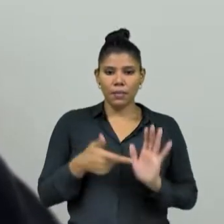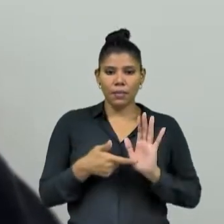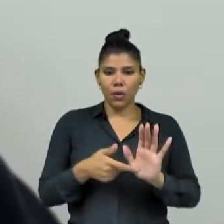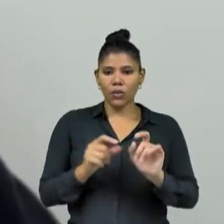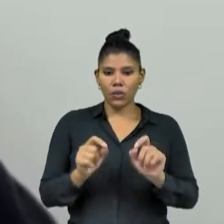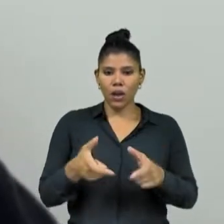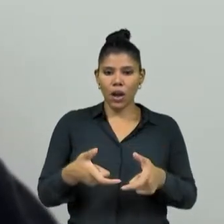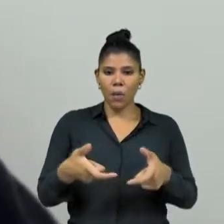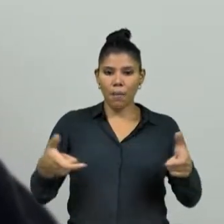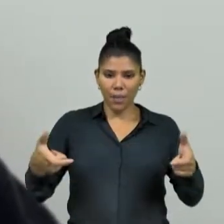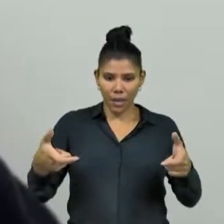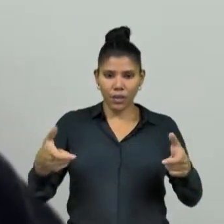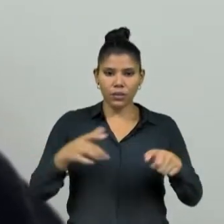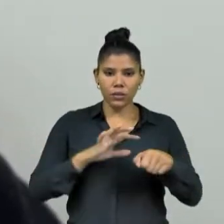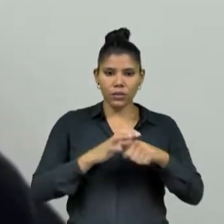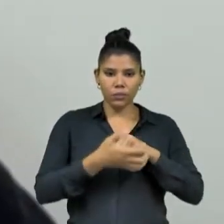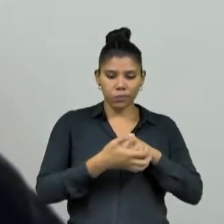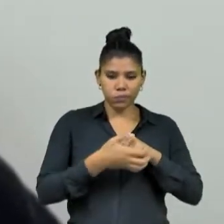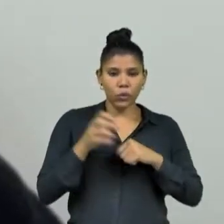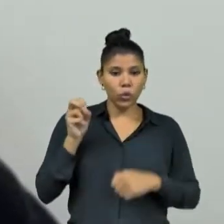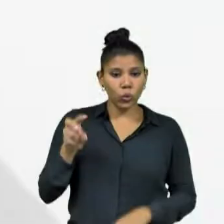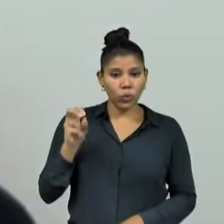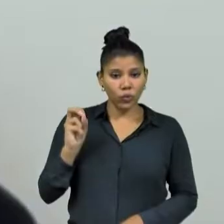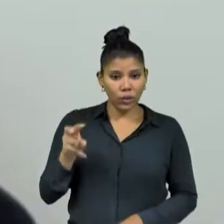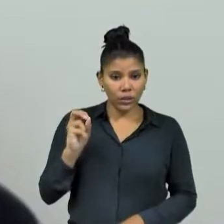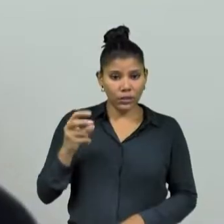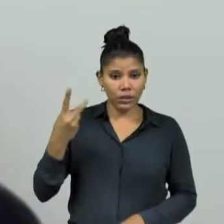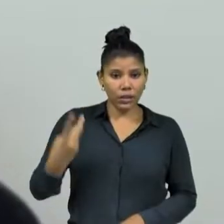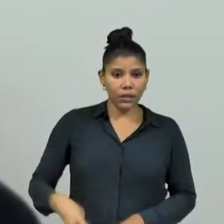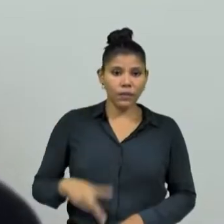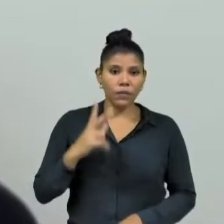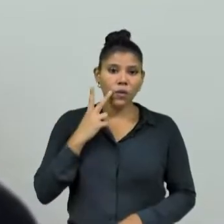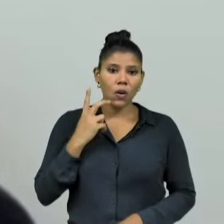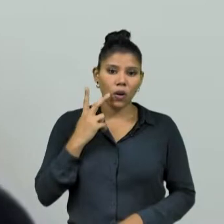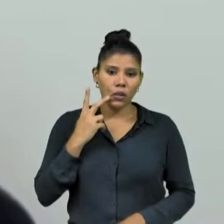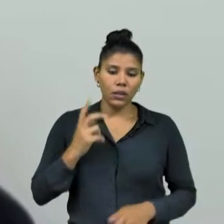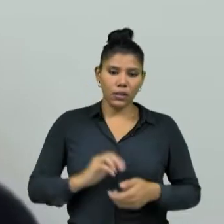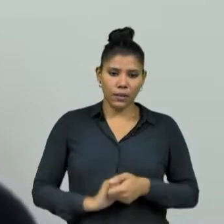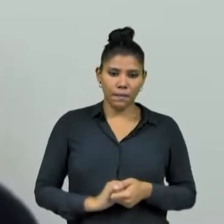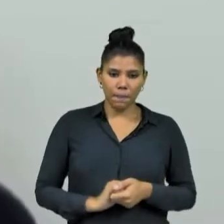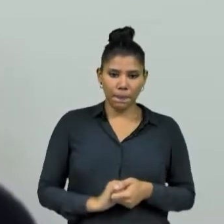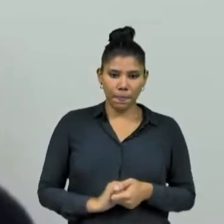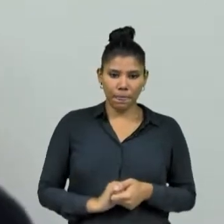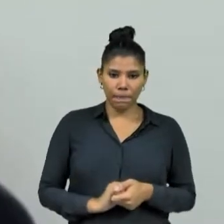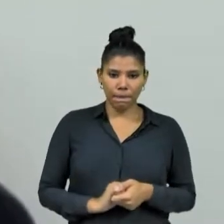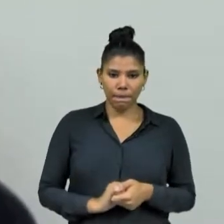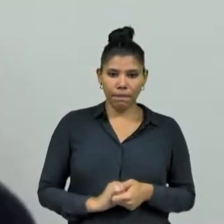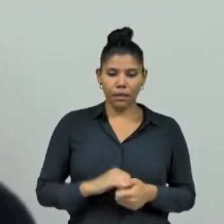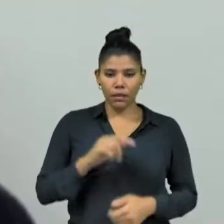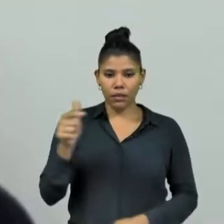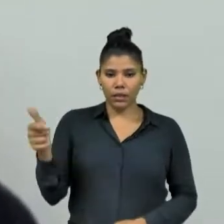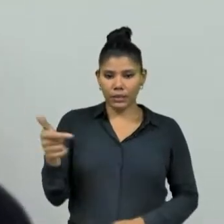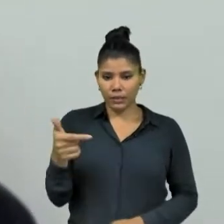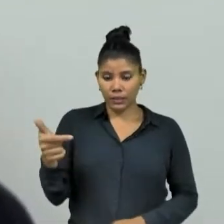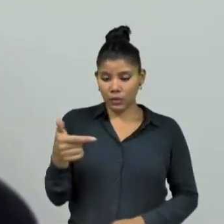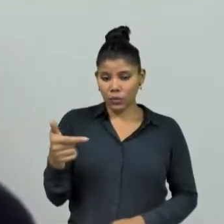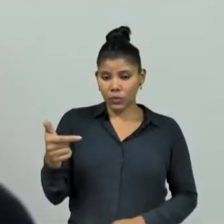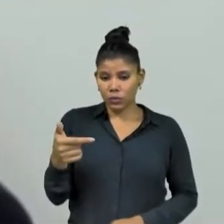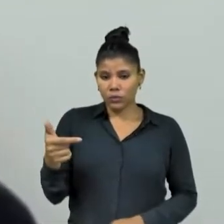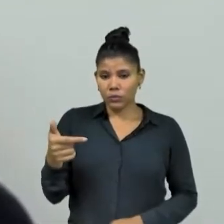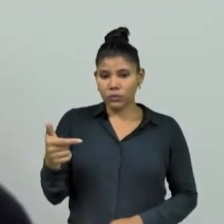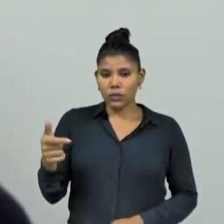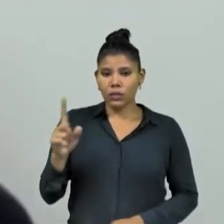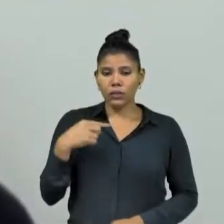das concentrações virais em Fortaleza, na segunda determinação consecutiva que nos traz